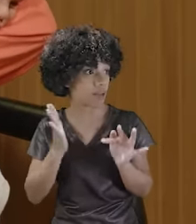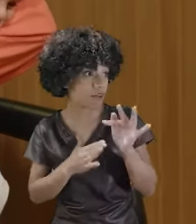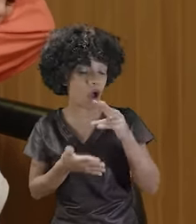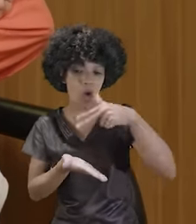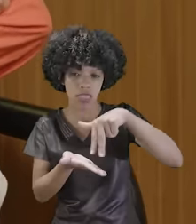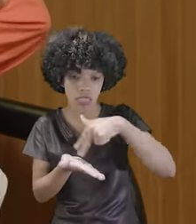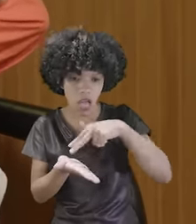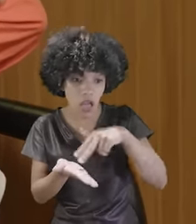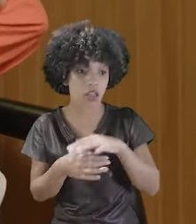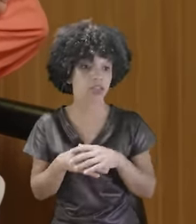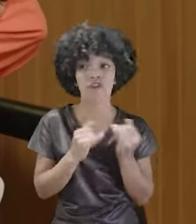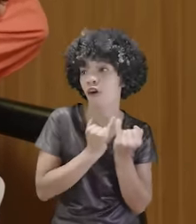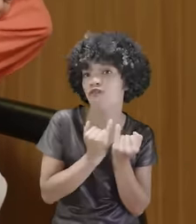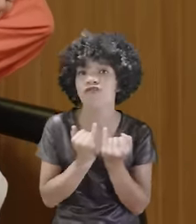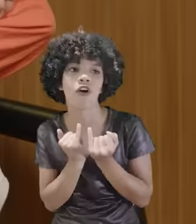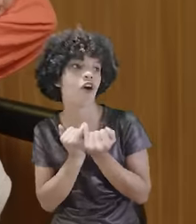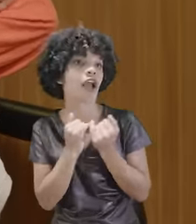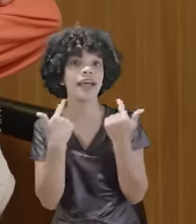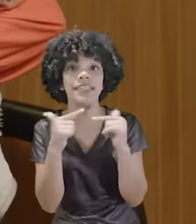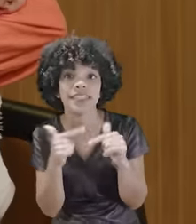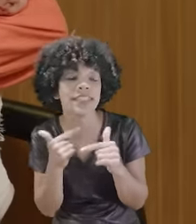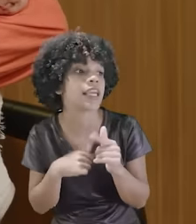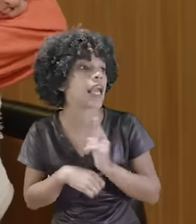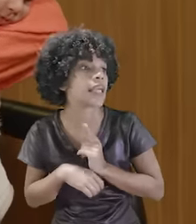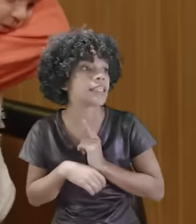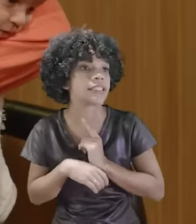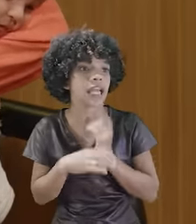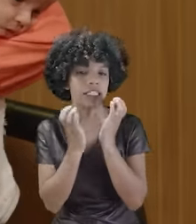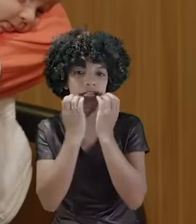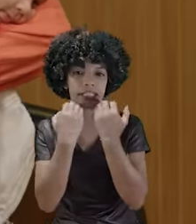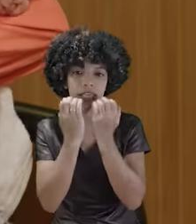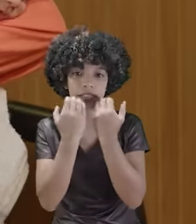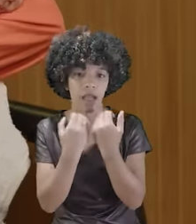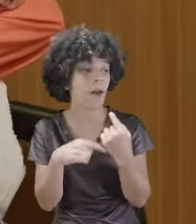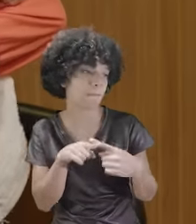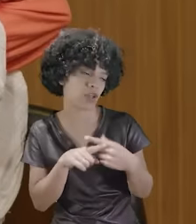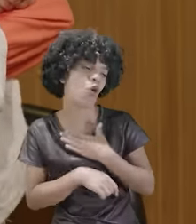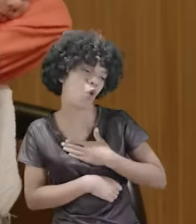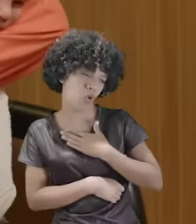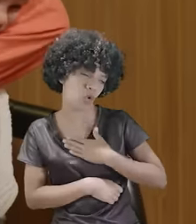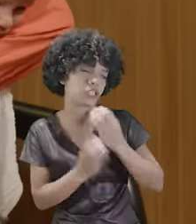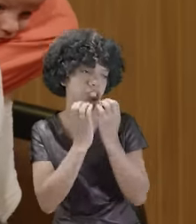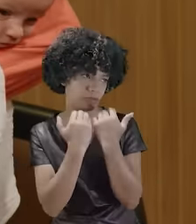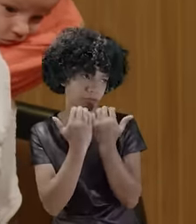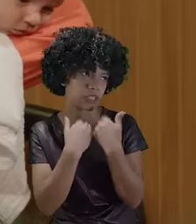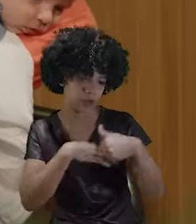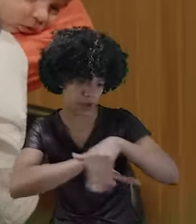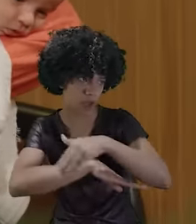que as pessoas dança jogo de futebol que as pessoas rir e tem muito milho na rua que eu gosto muito do milho